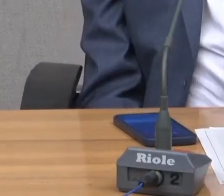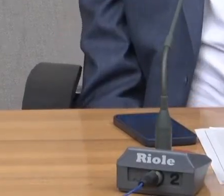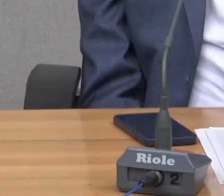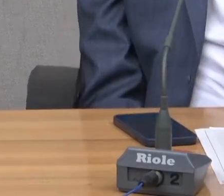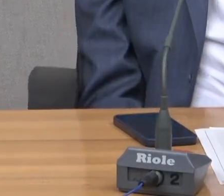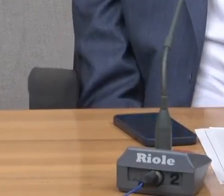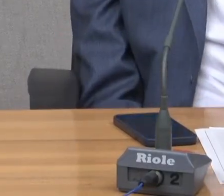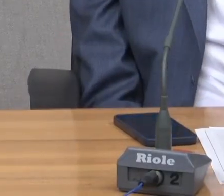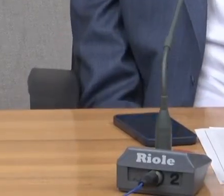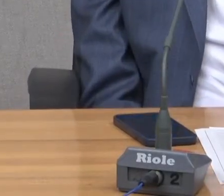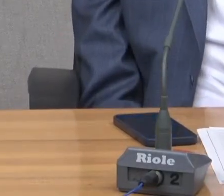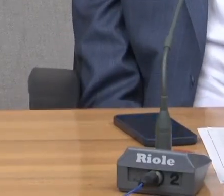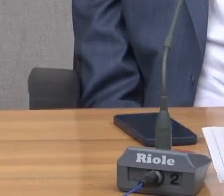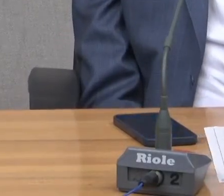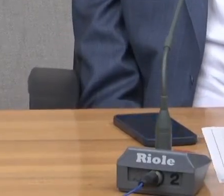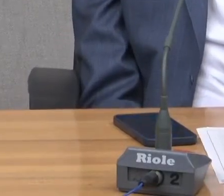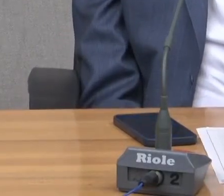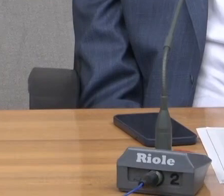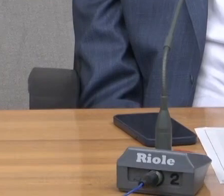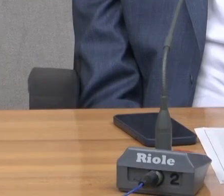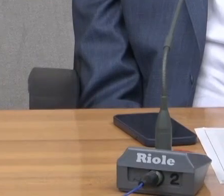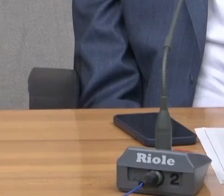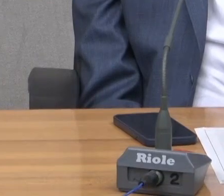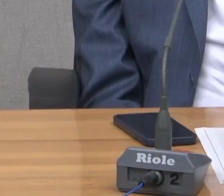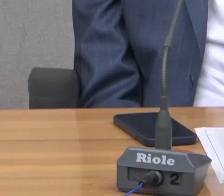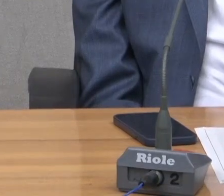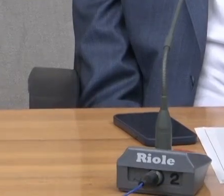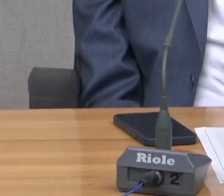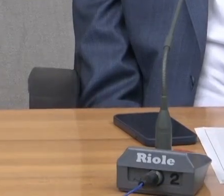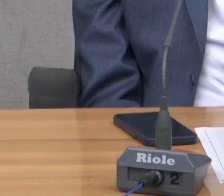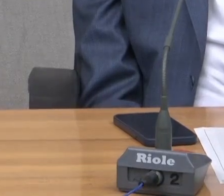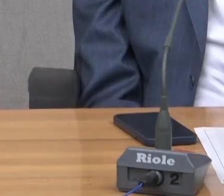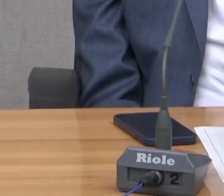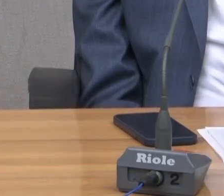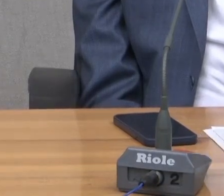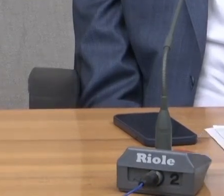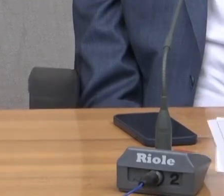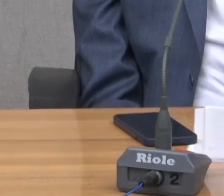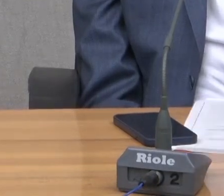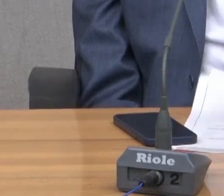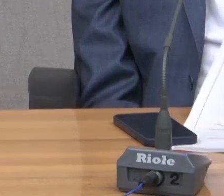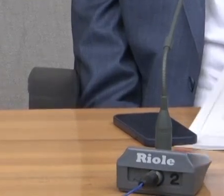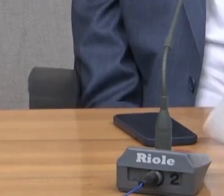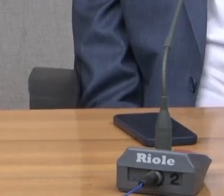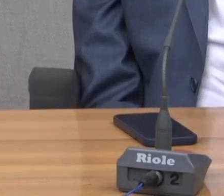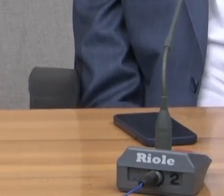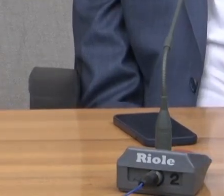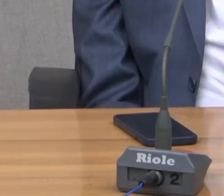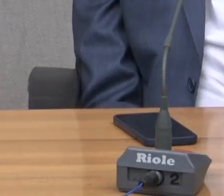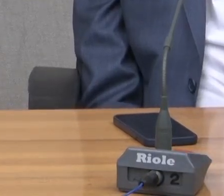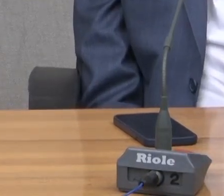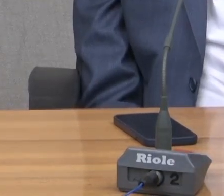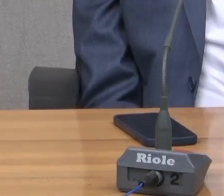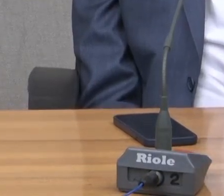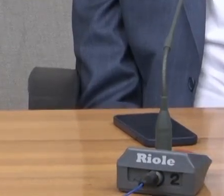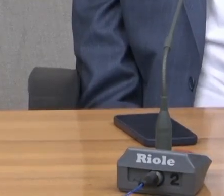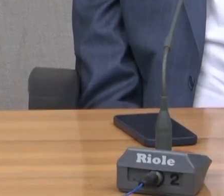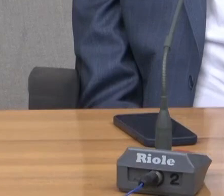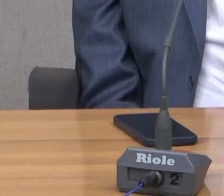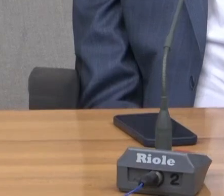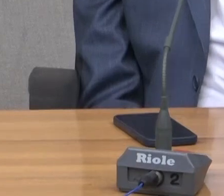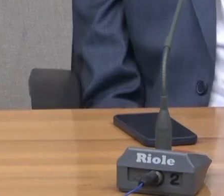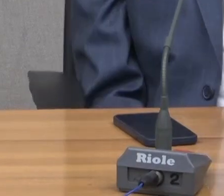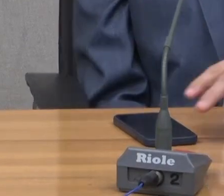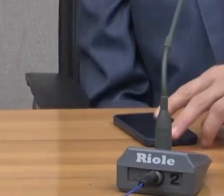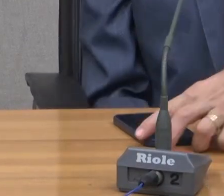votação do pdl 21 de 2023 eu indagos alguns dos deputados ainda gostaria de fazer uso da palavra nada mais havendo a tratar